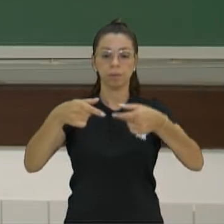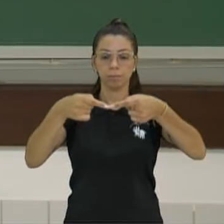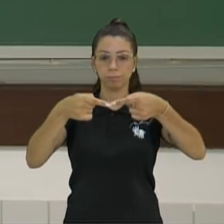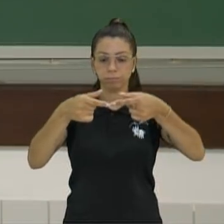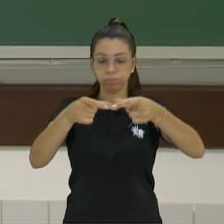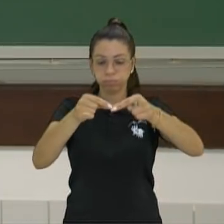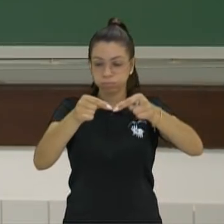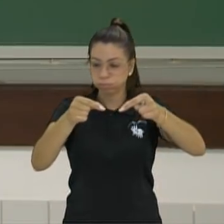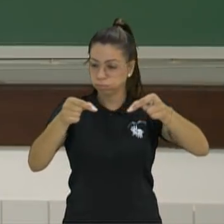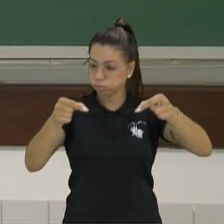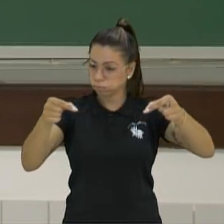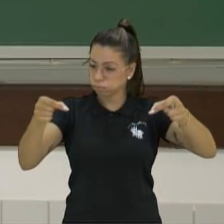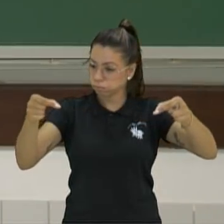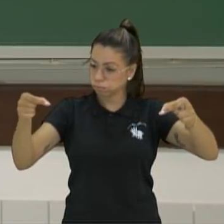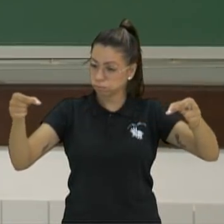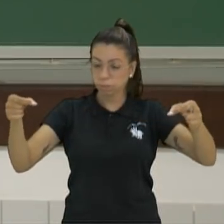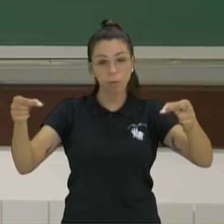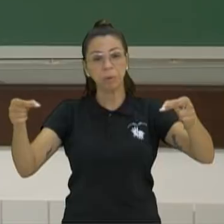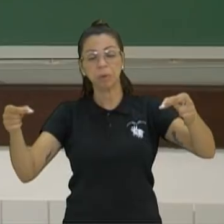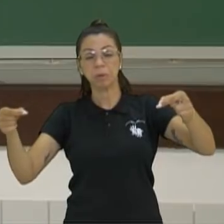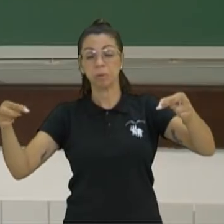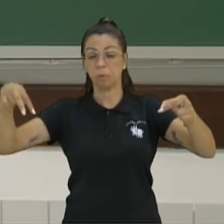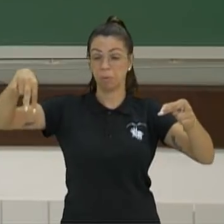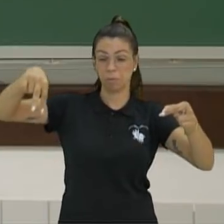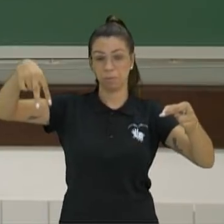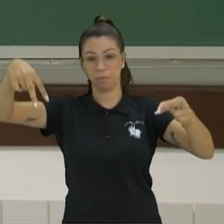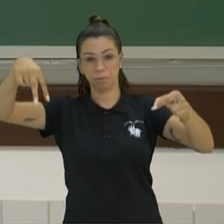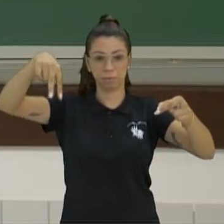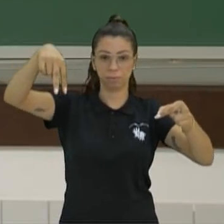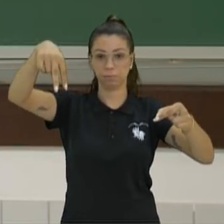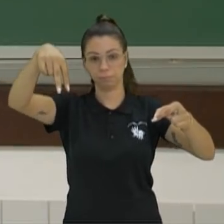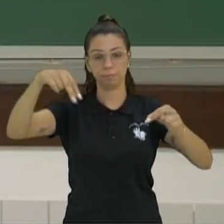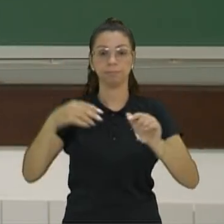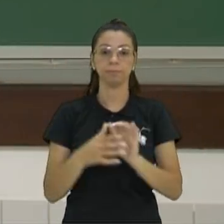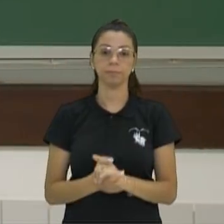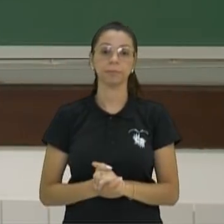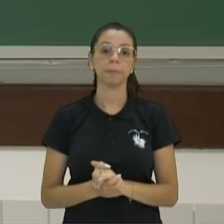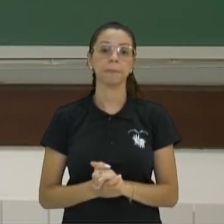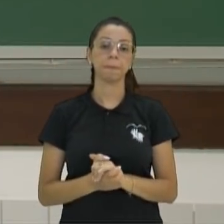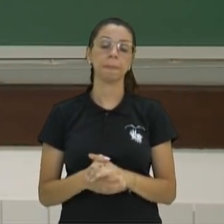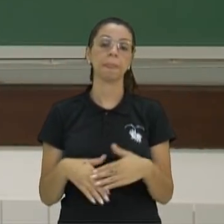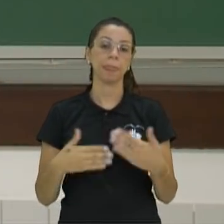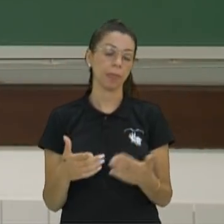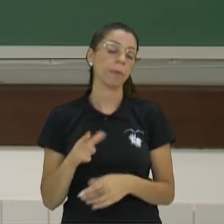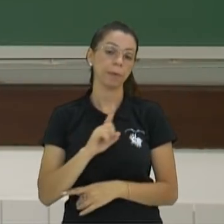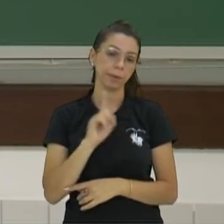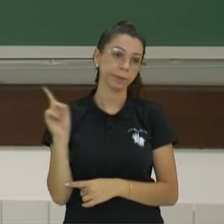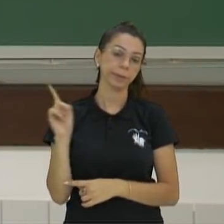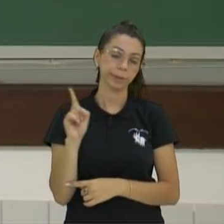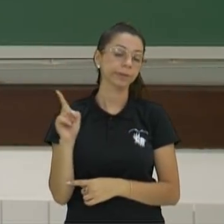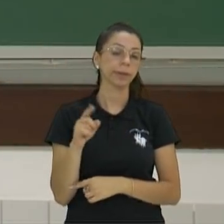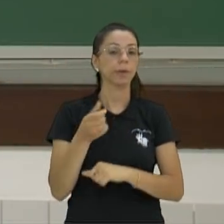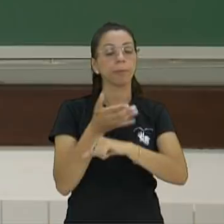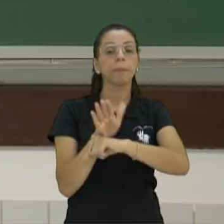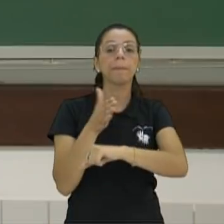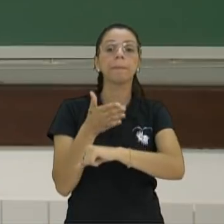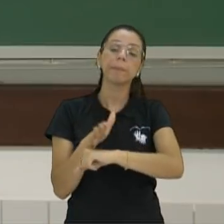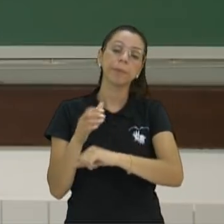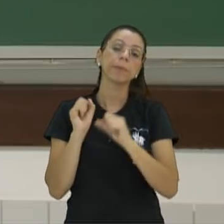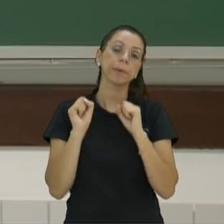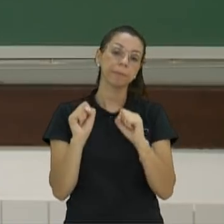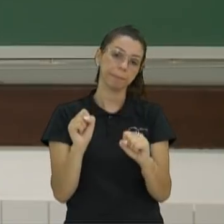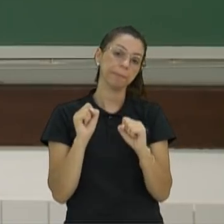grande distância, né? Que exige um equilíbrio incrível do praticante. Então esse é o slackline. Uma atividade que